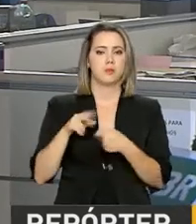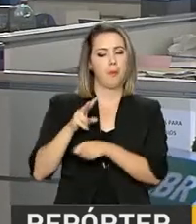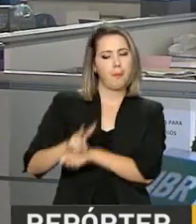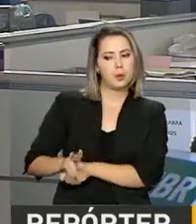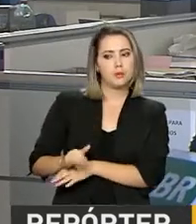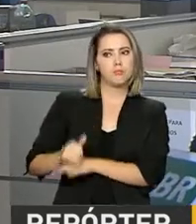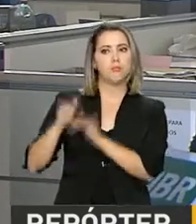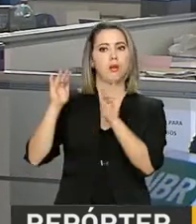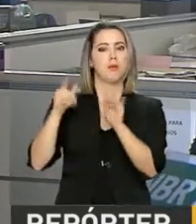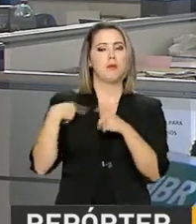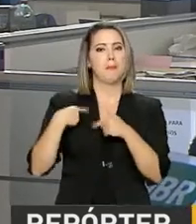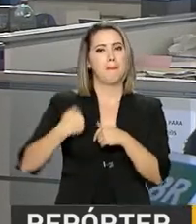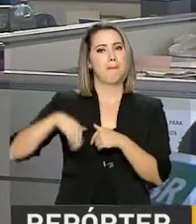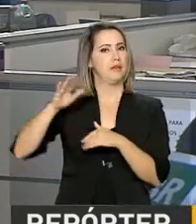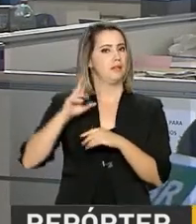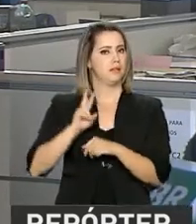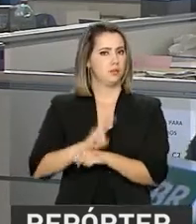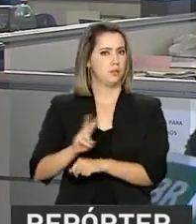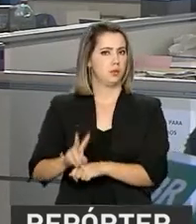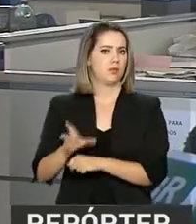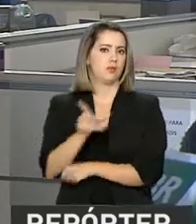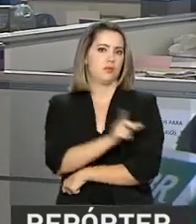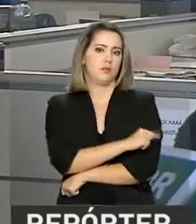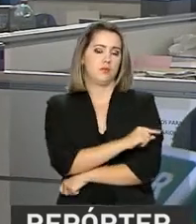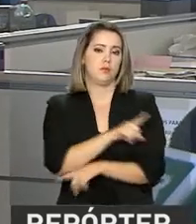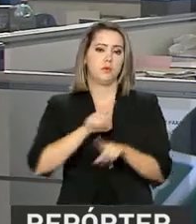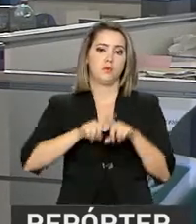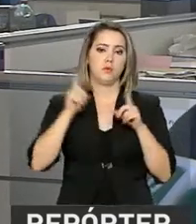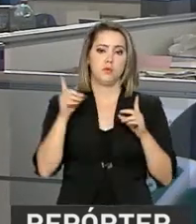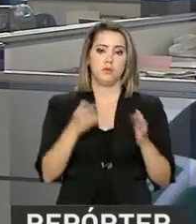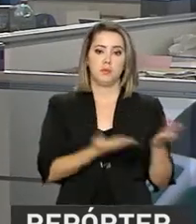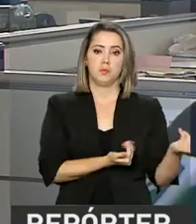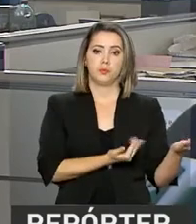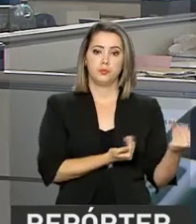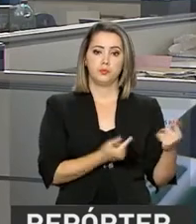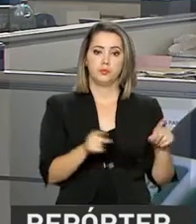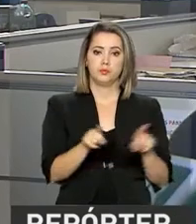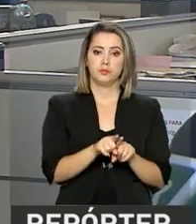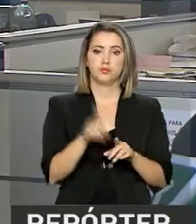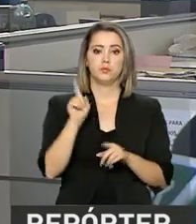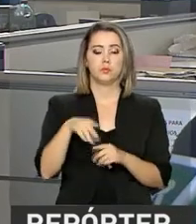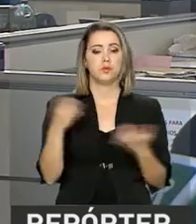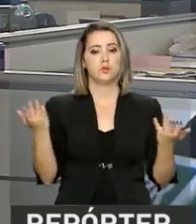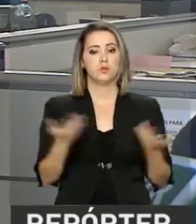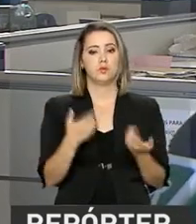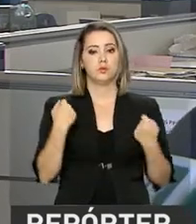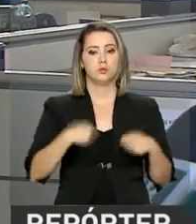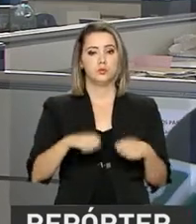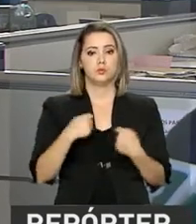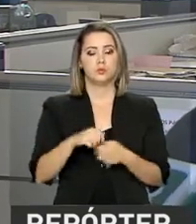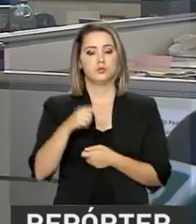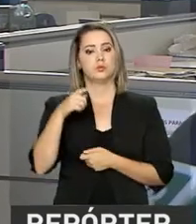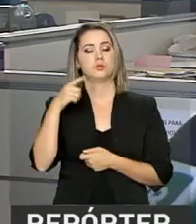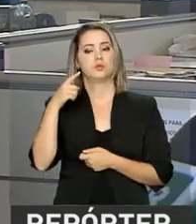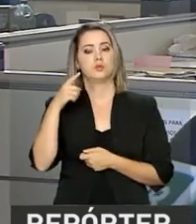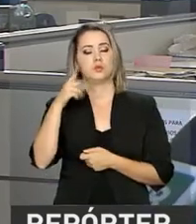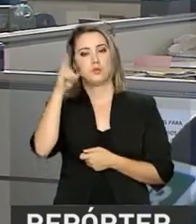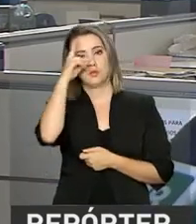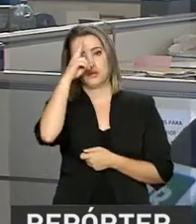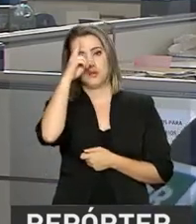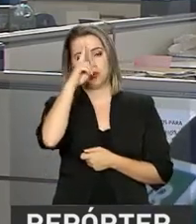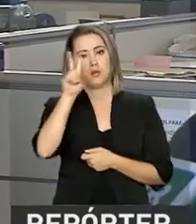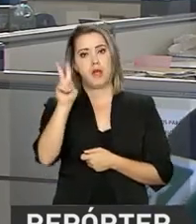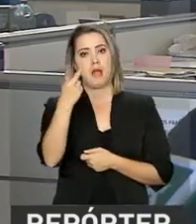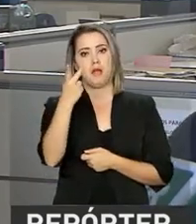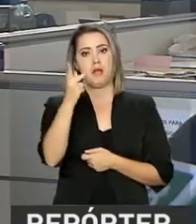proteção, então tem mais vacinas previstas. Mais adolescentes, né? Hoje é importante a gente lembrar que a gente vacina contra